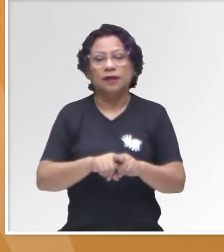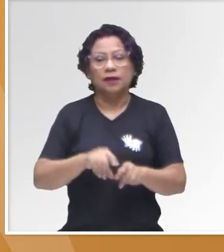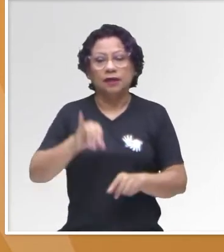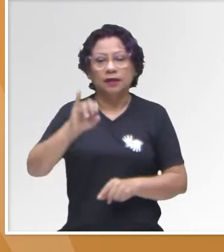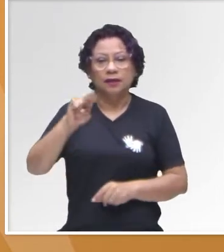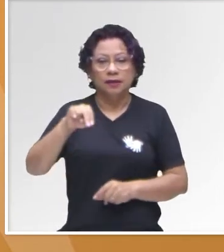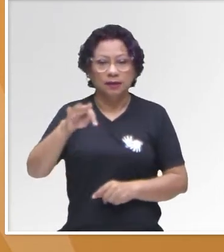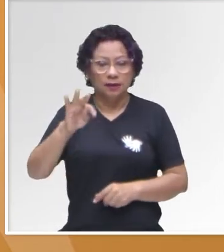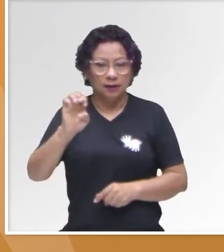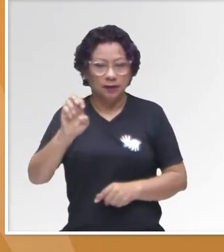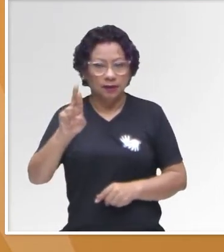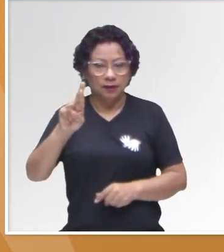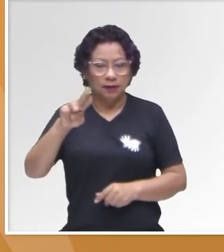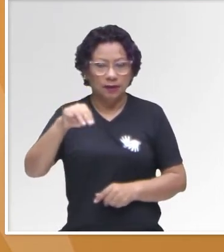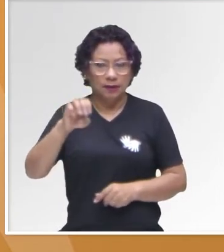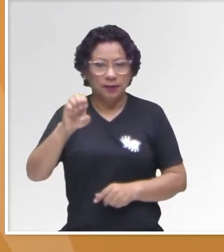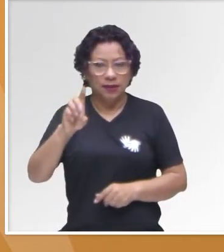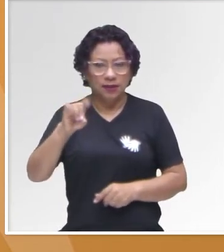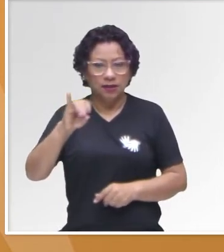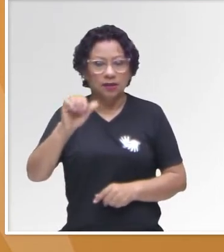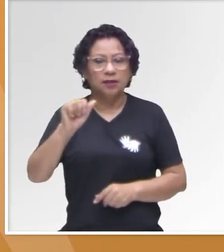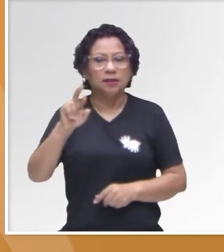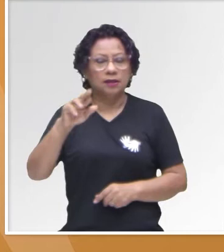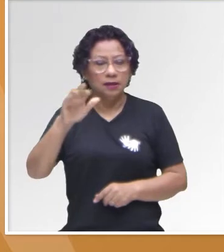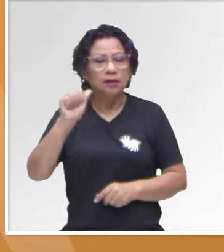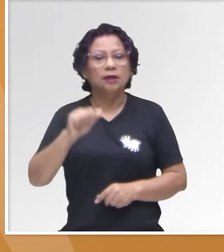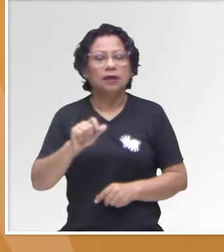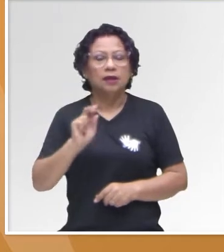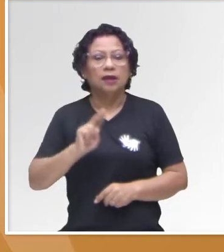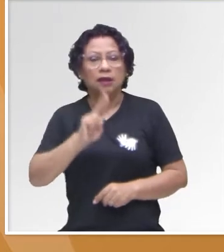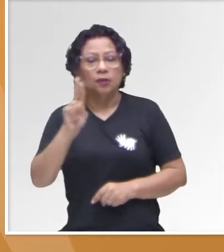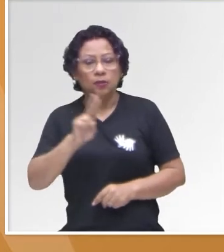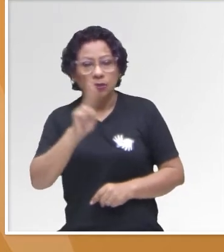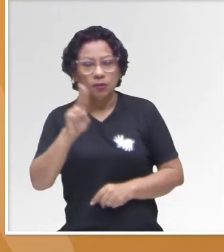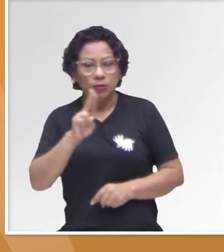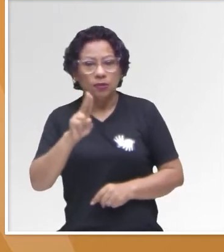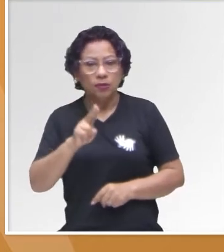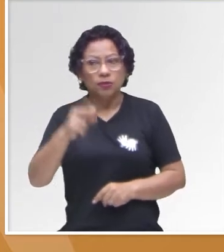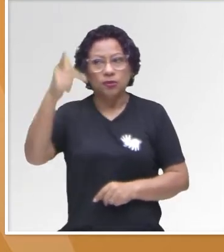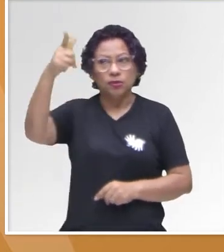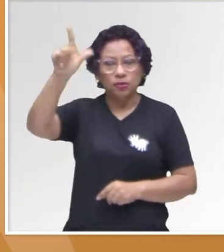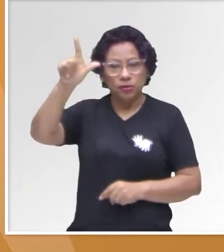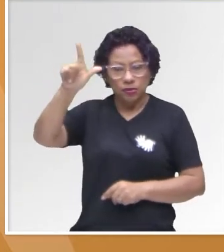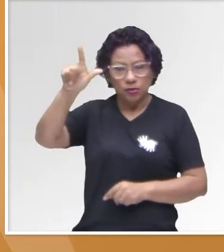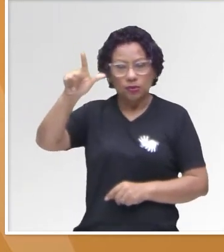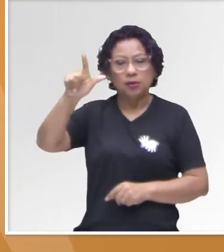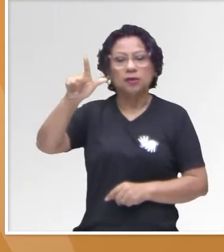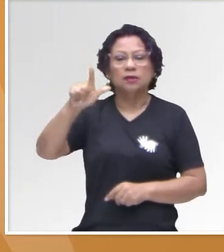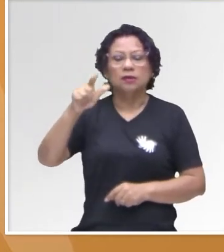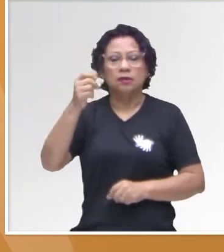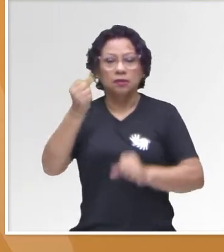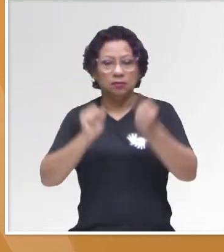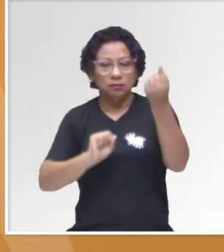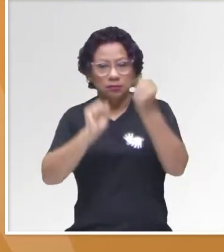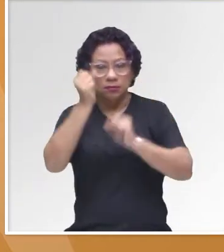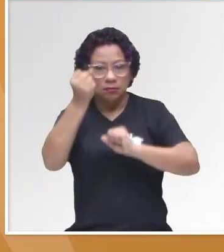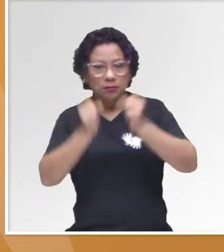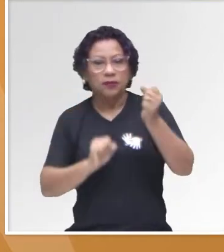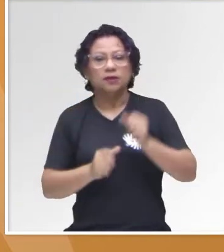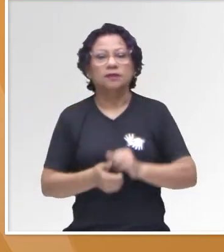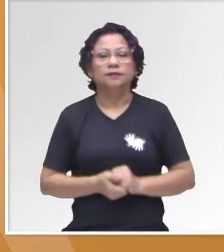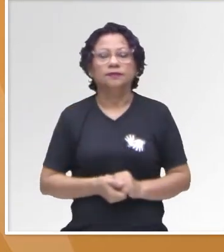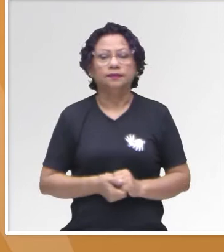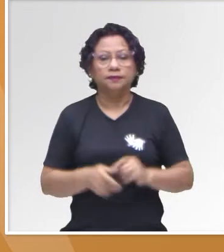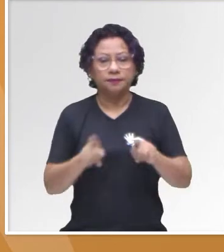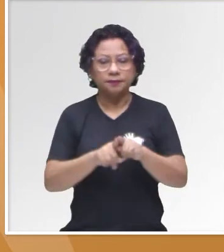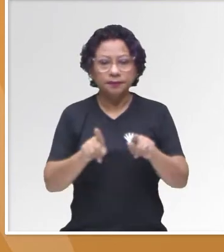indústria que vai produzir as máquinas que serão utilizadas por outras indústrias. E falamos sobre as indústrias de bens de